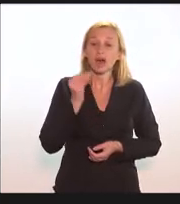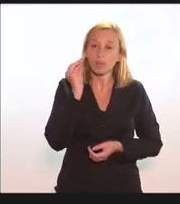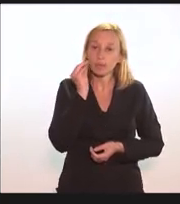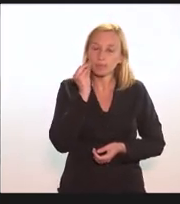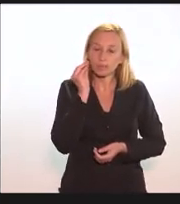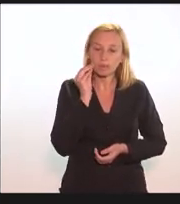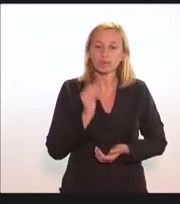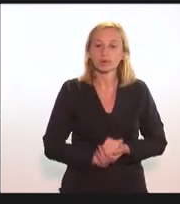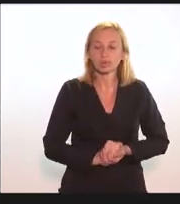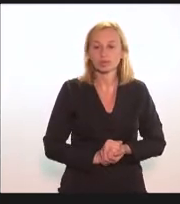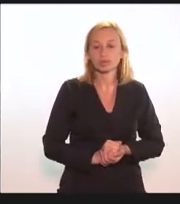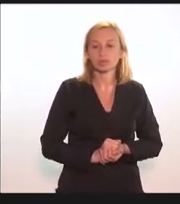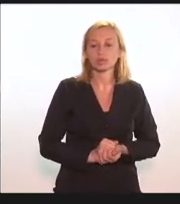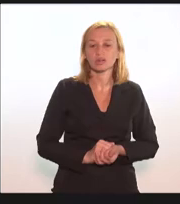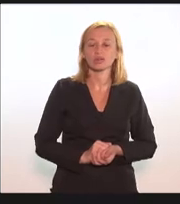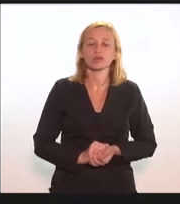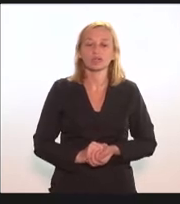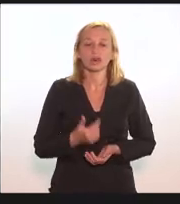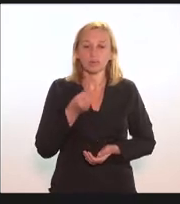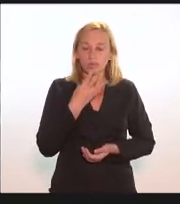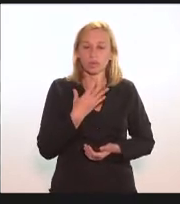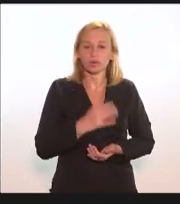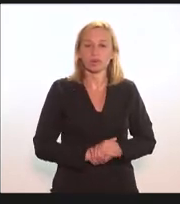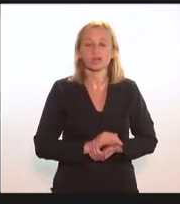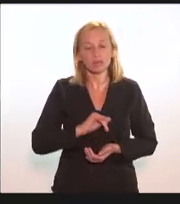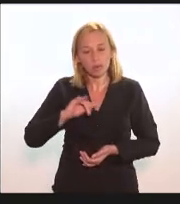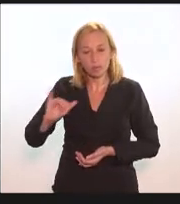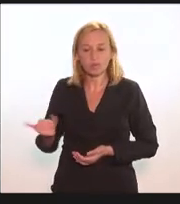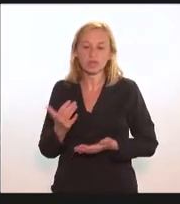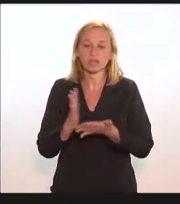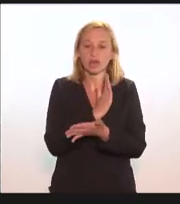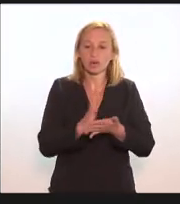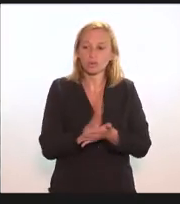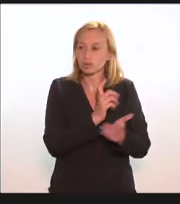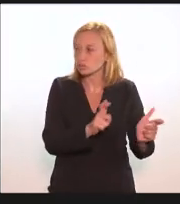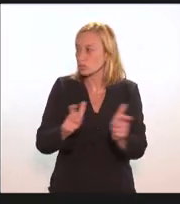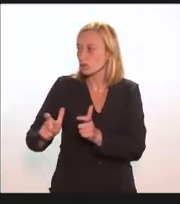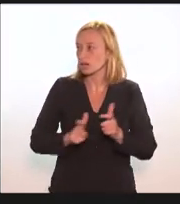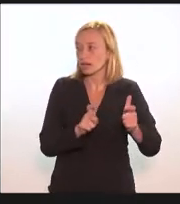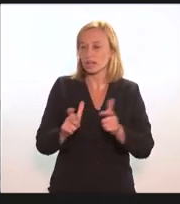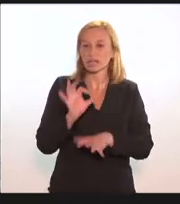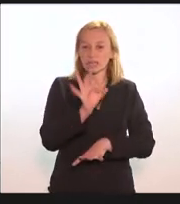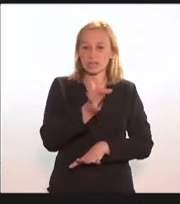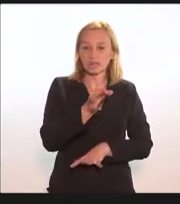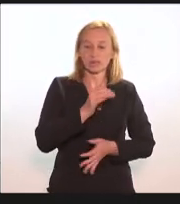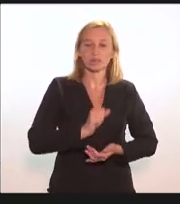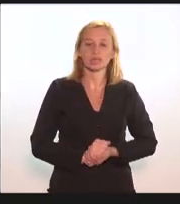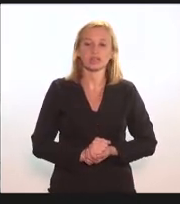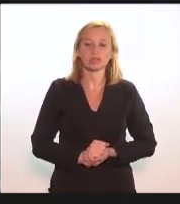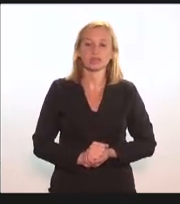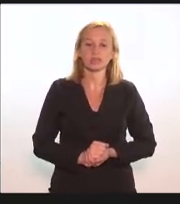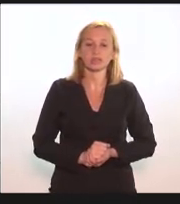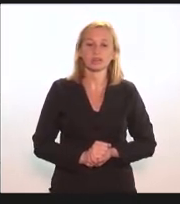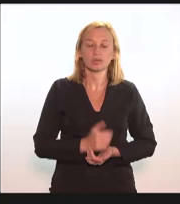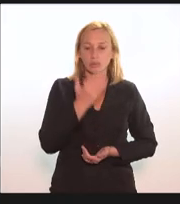um fator importante de indução do desenvolvimento econômico em algumas regiões, em alguns setores. Rapidamente, em linhas gerais, por favor.